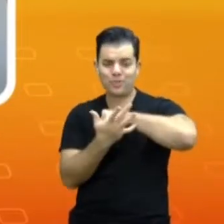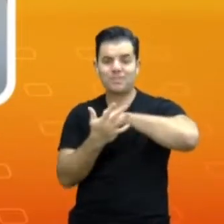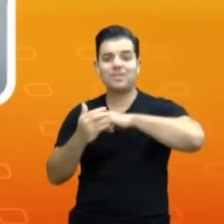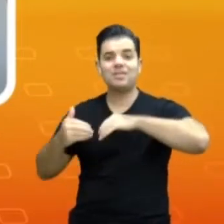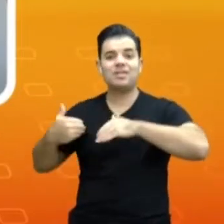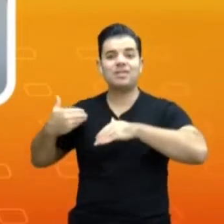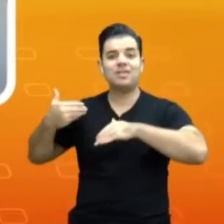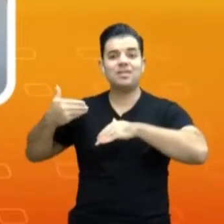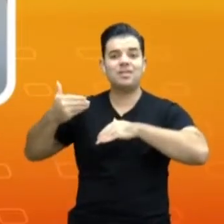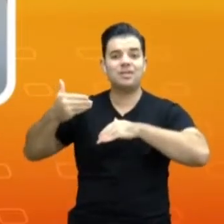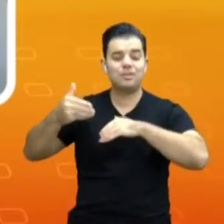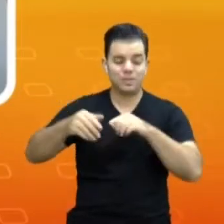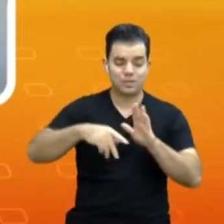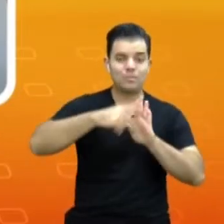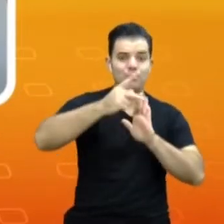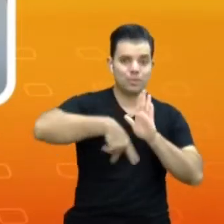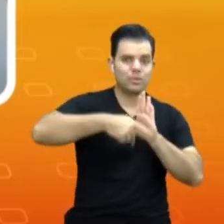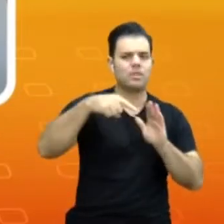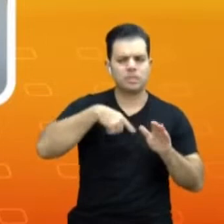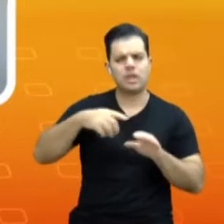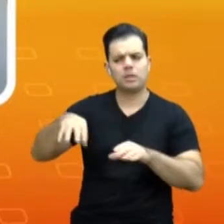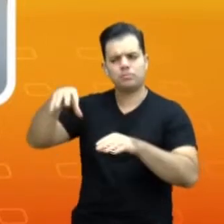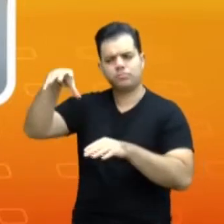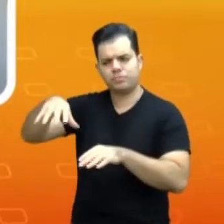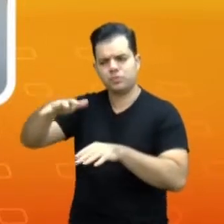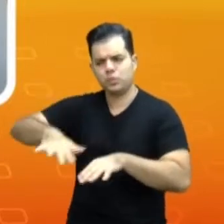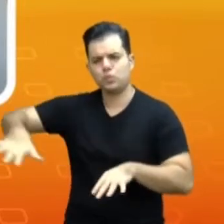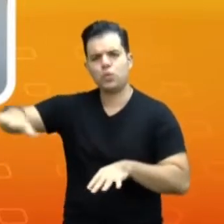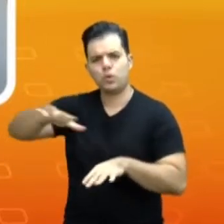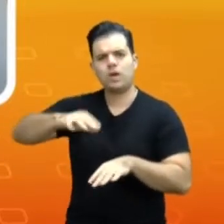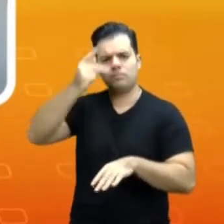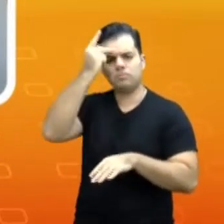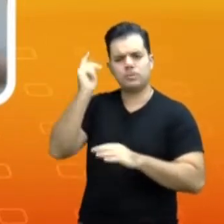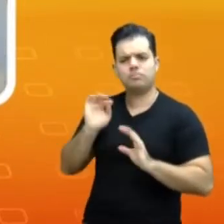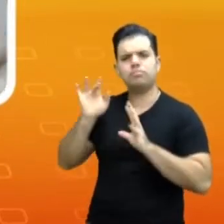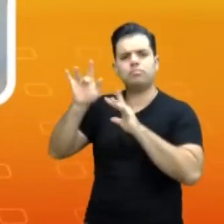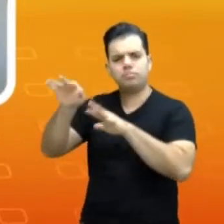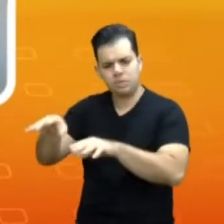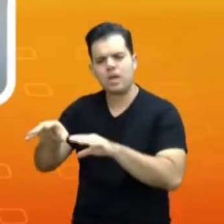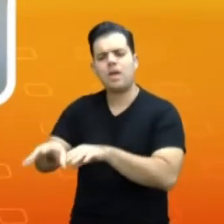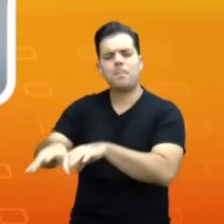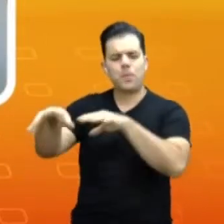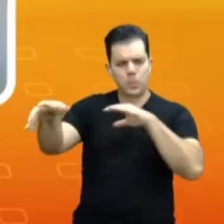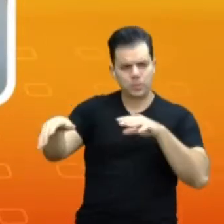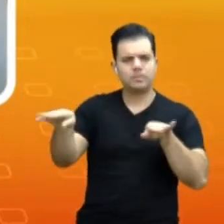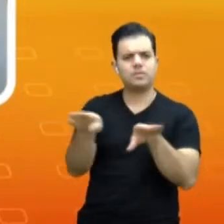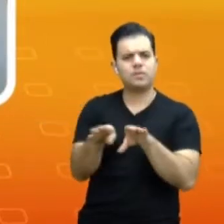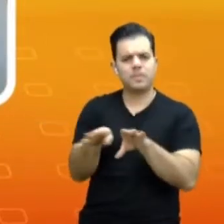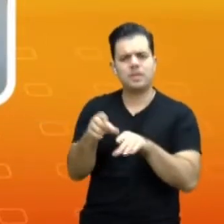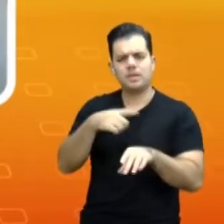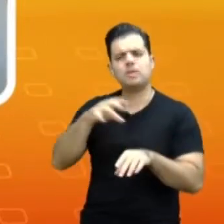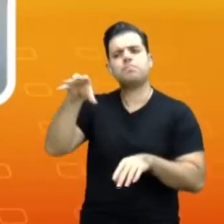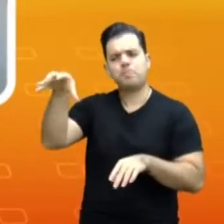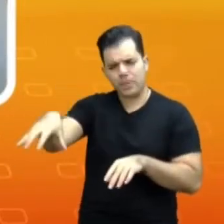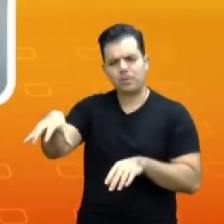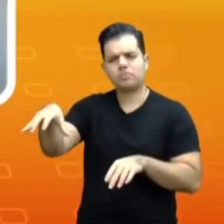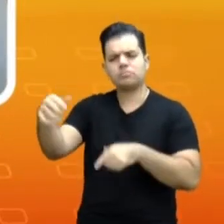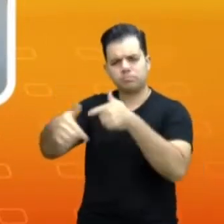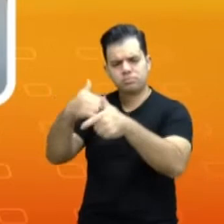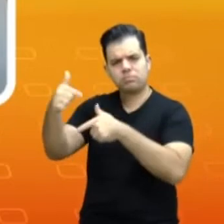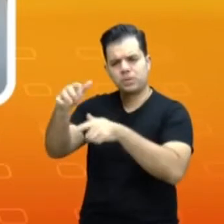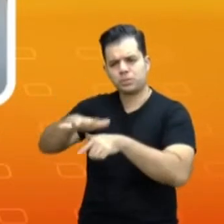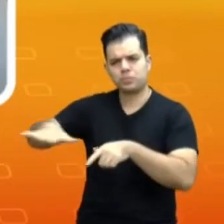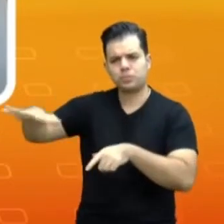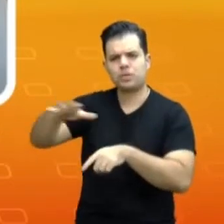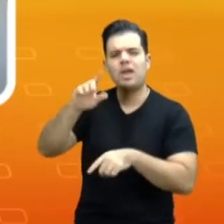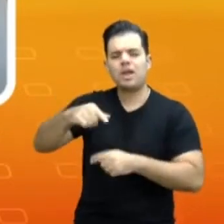assim a gente tinha um desenho ali de um estúdio no local. Né? Um estúdio no local com produção remota, mas a gente teria um estúdio, né,